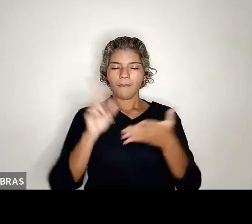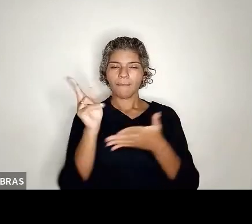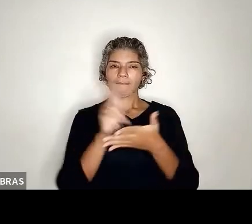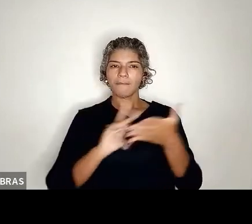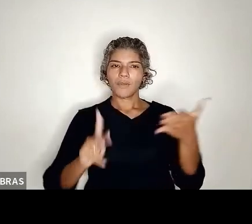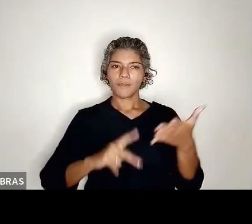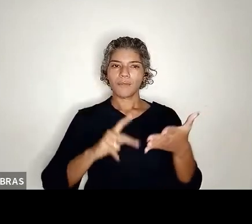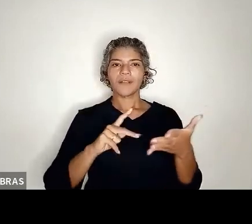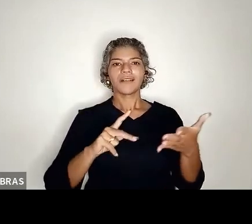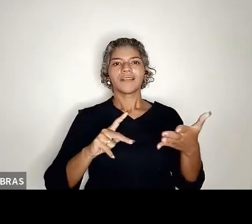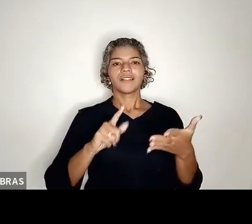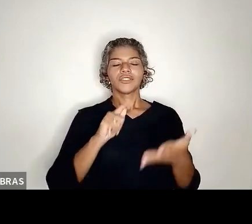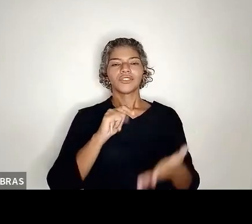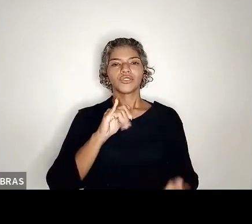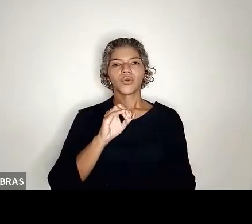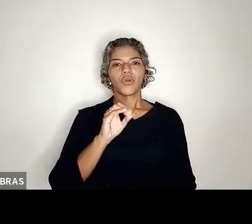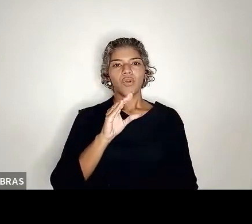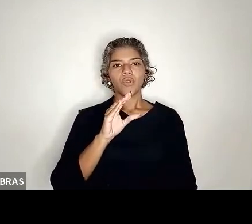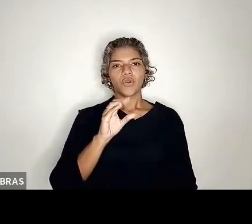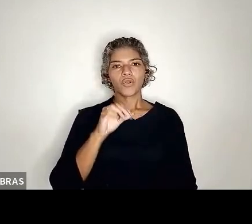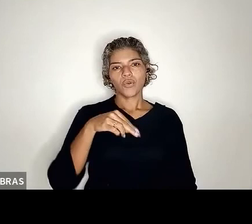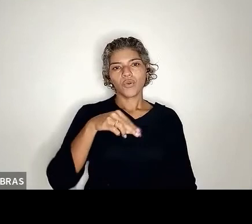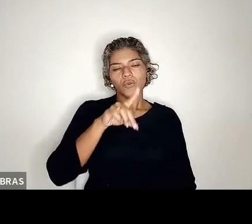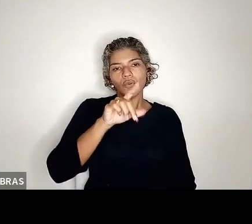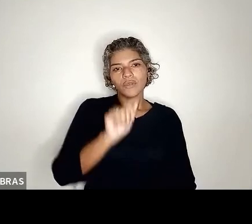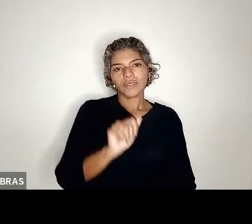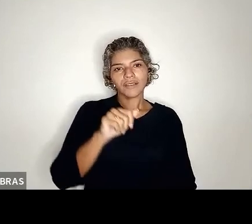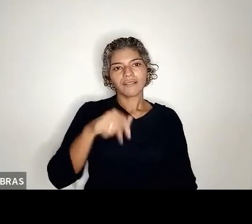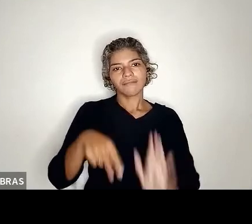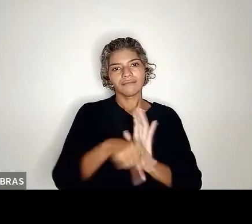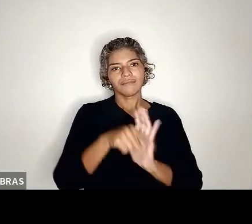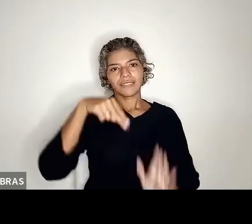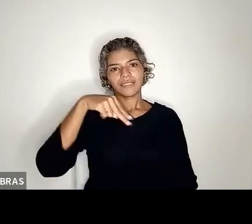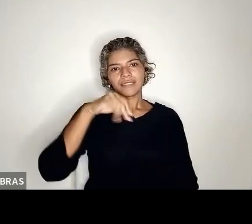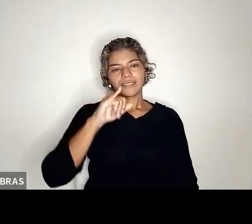Gatay, de Nicarágua. É um poema de